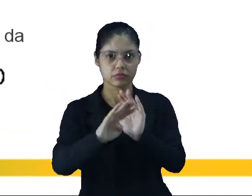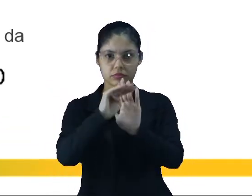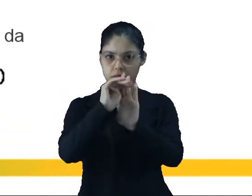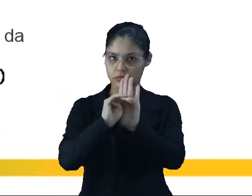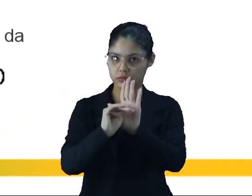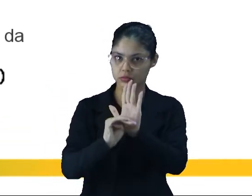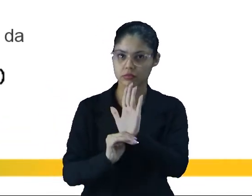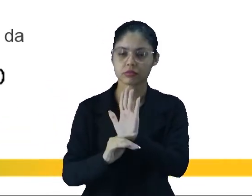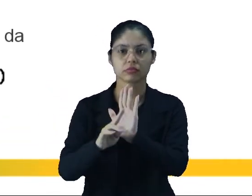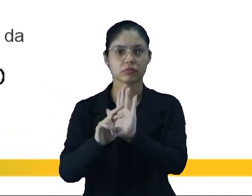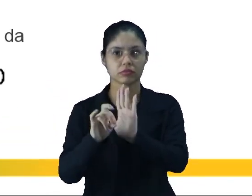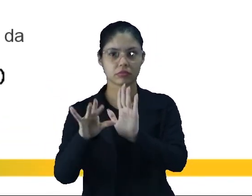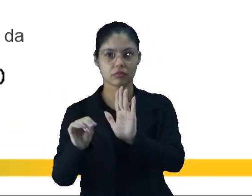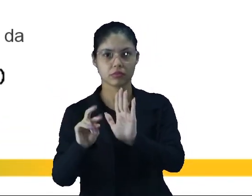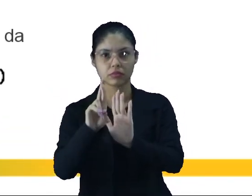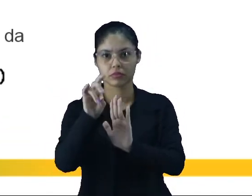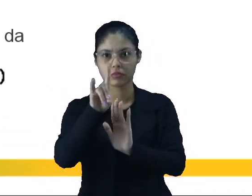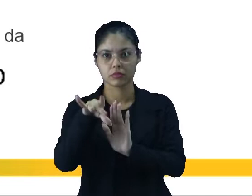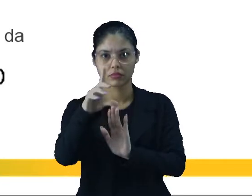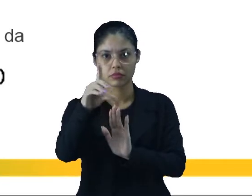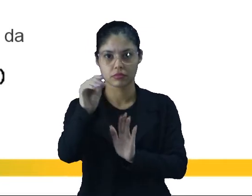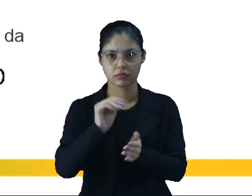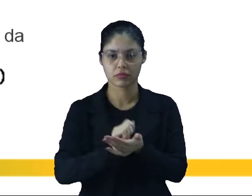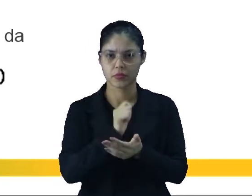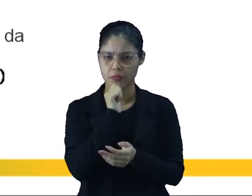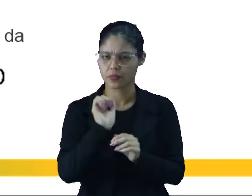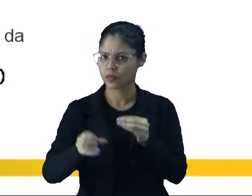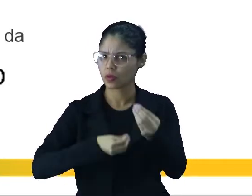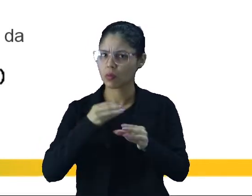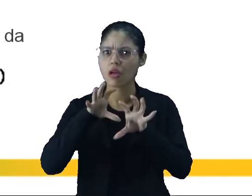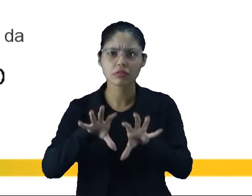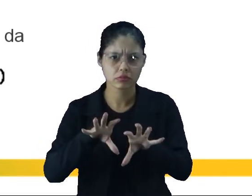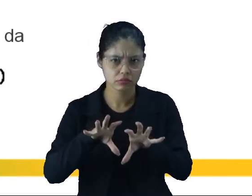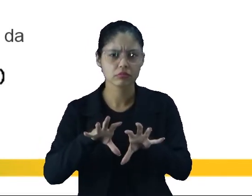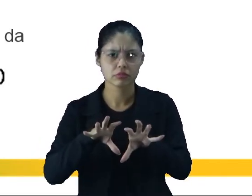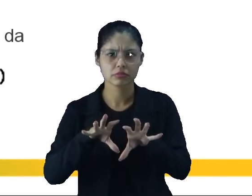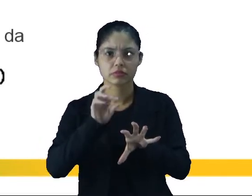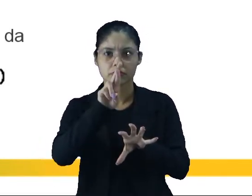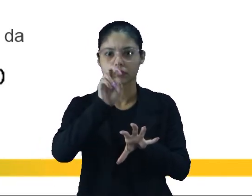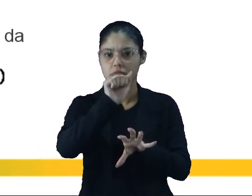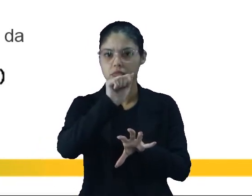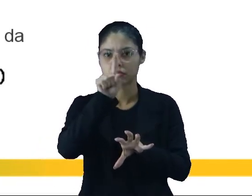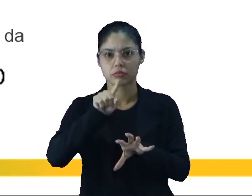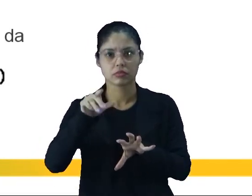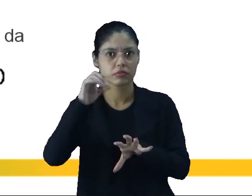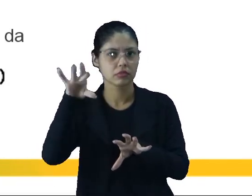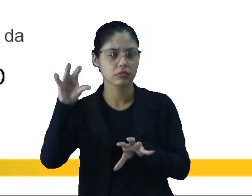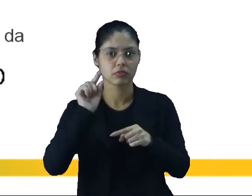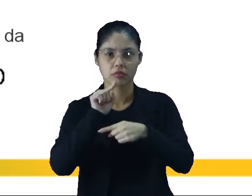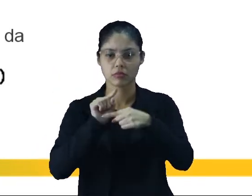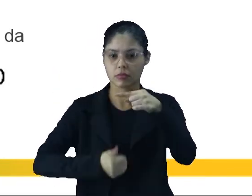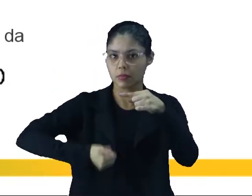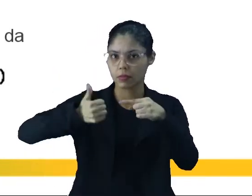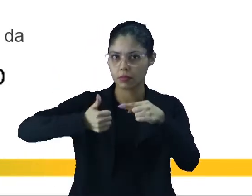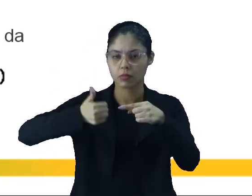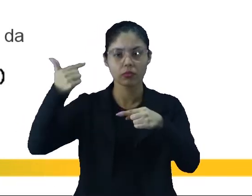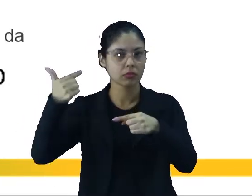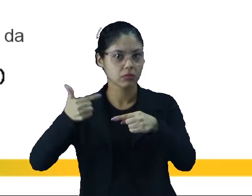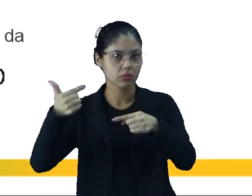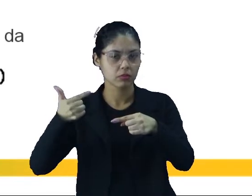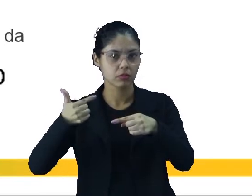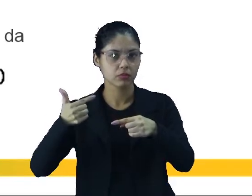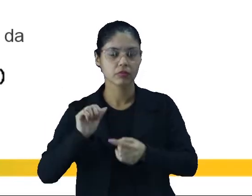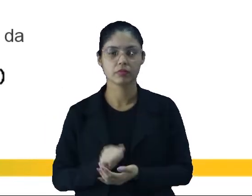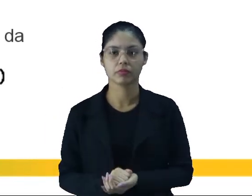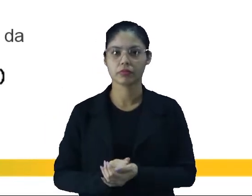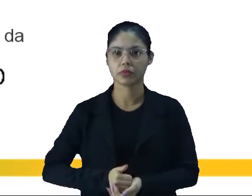Esse fator multiplicador é chamado de razão. Como assim, professor? A razão é a divisão do segundo pelo primeiro termo. Quando